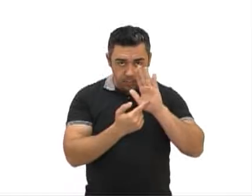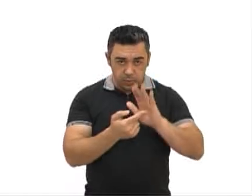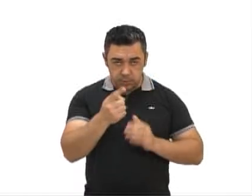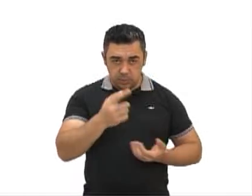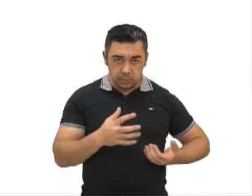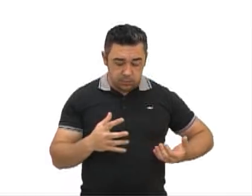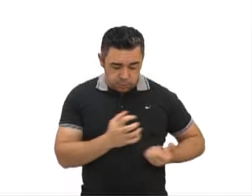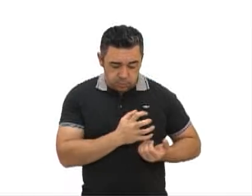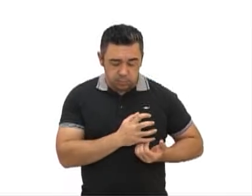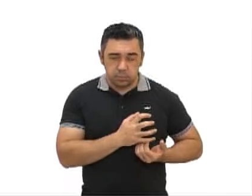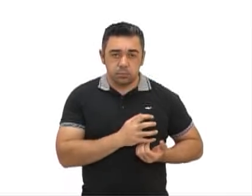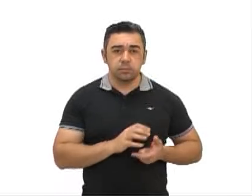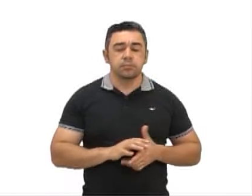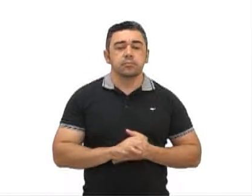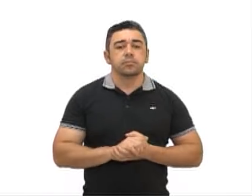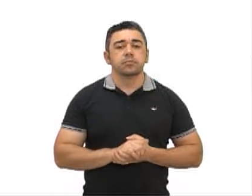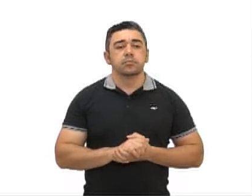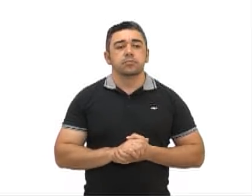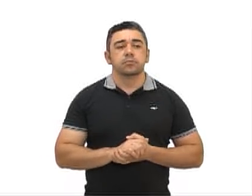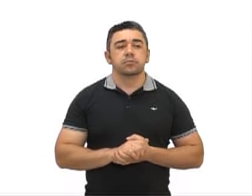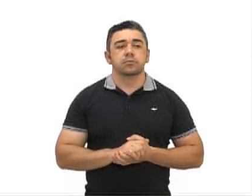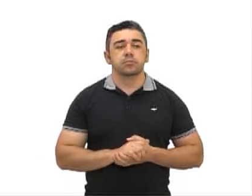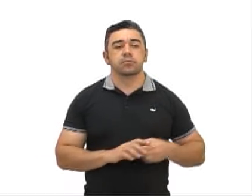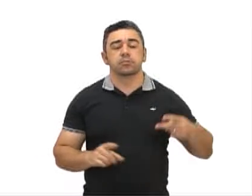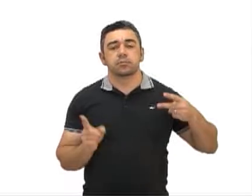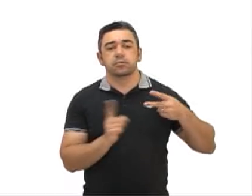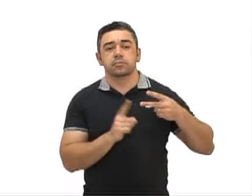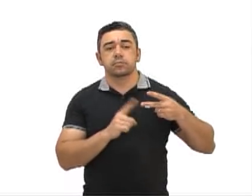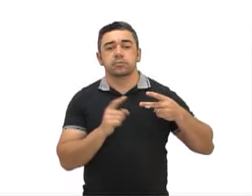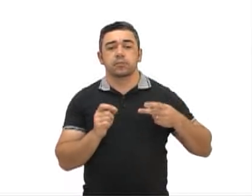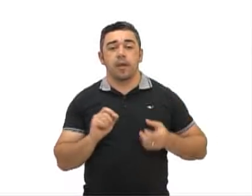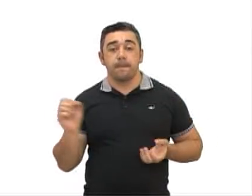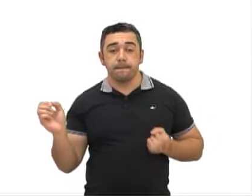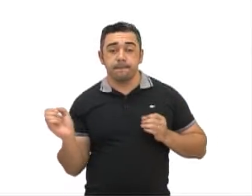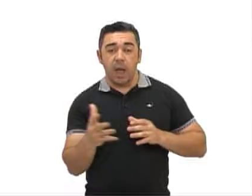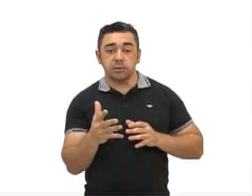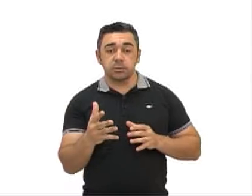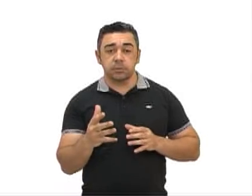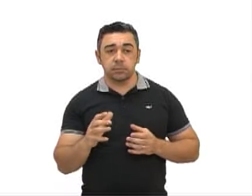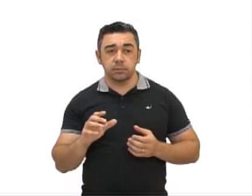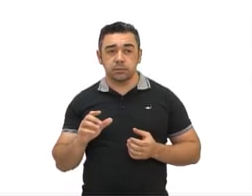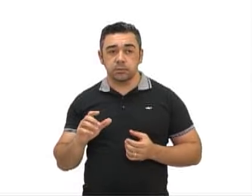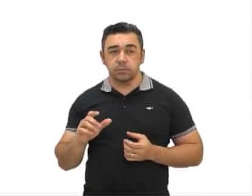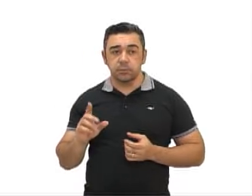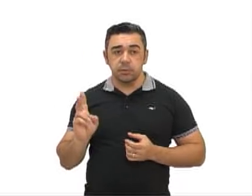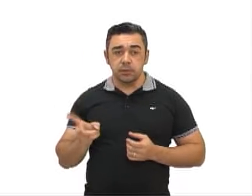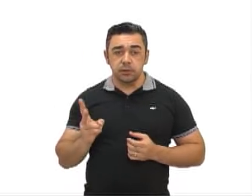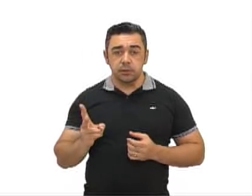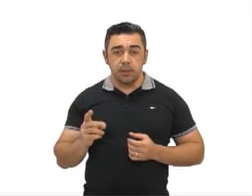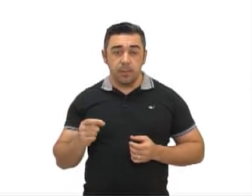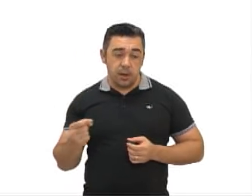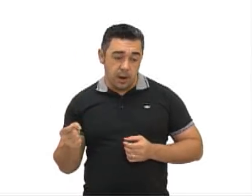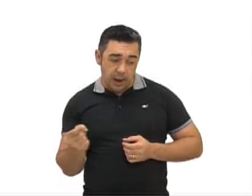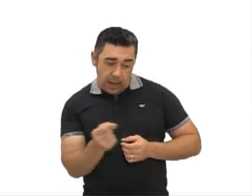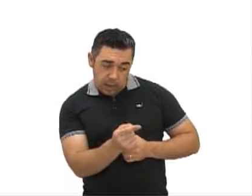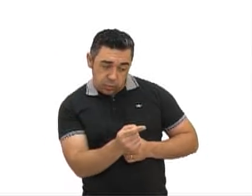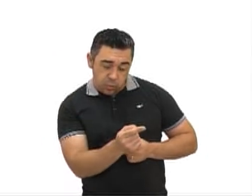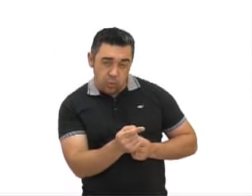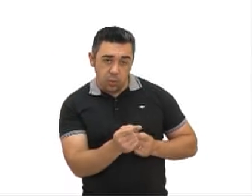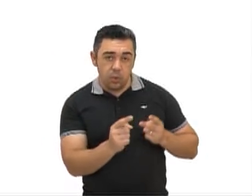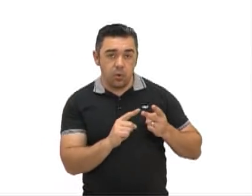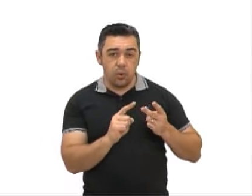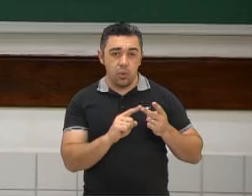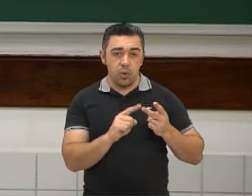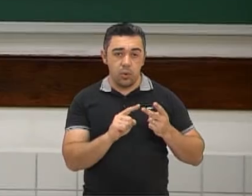né? Agarrado à bola. O passe deve ocorrer sempre para o lado ou para trás.